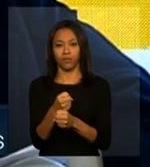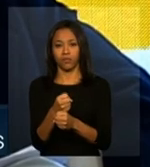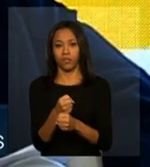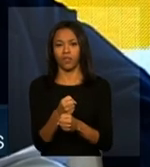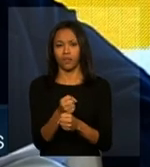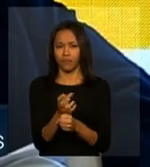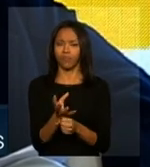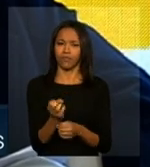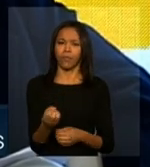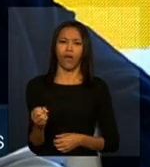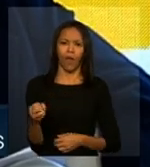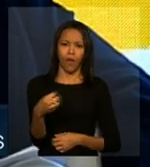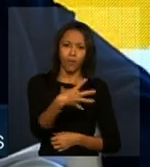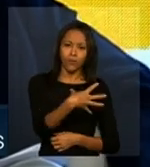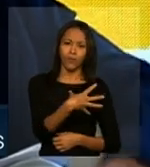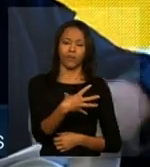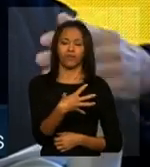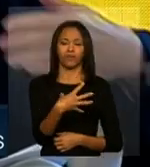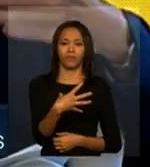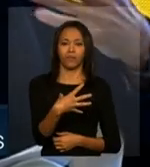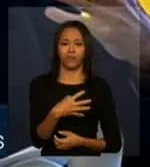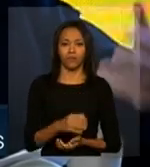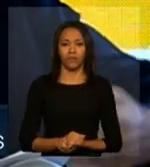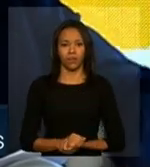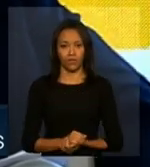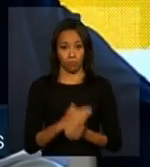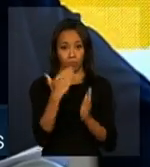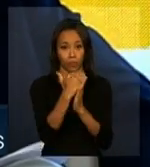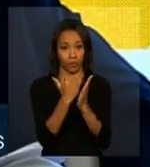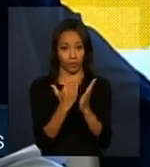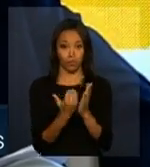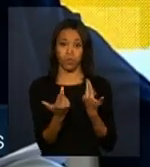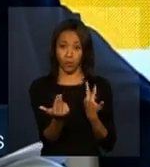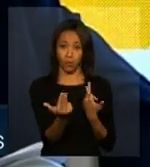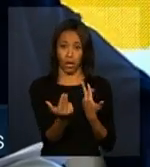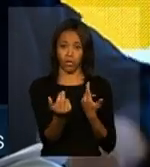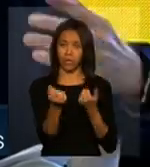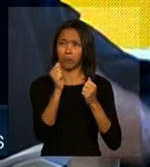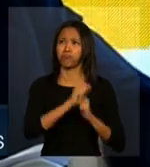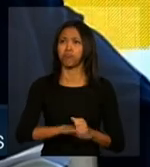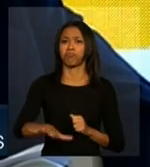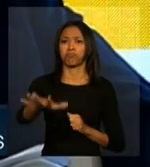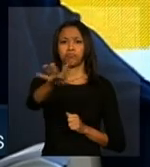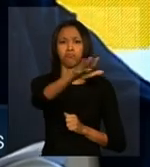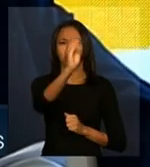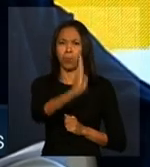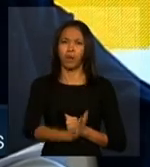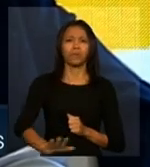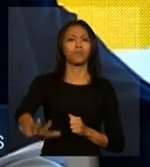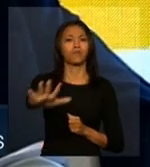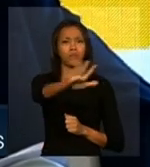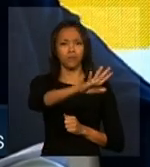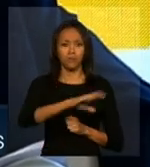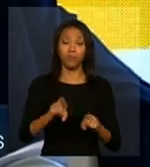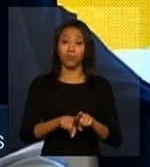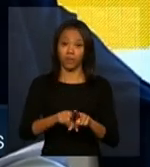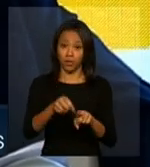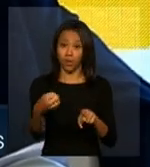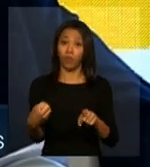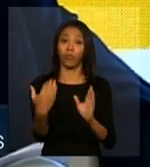geralmente ocorre em programas dessa dimensão e com esse nível de inovação,